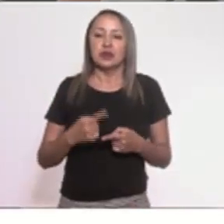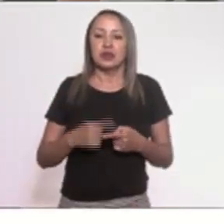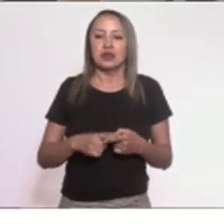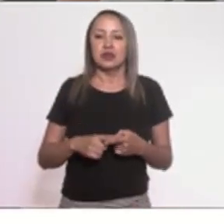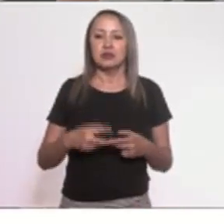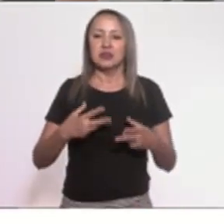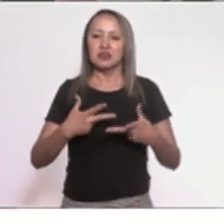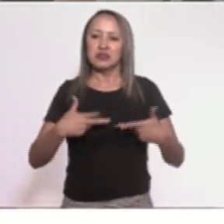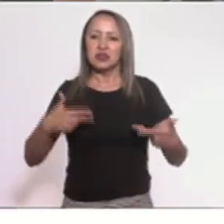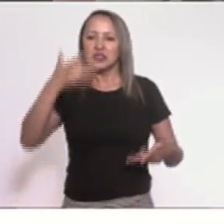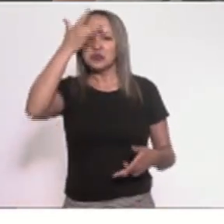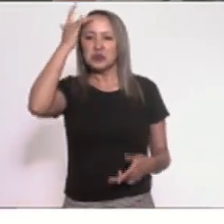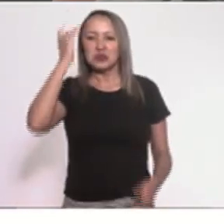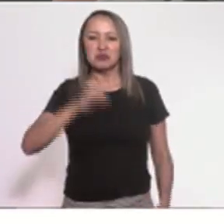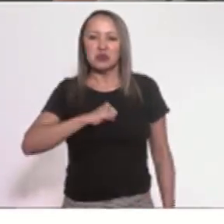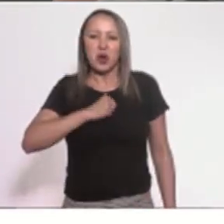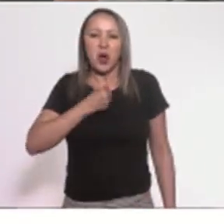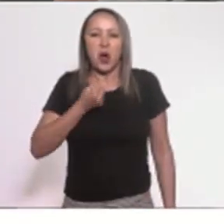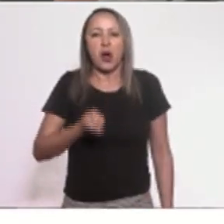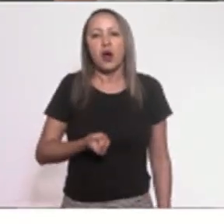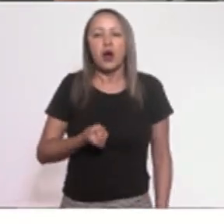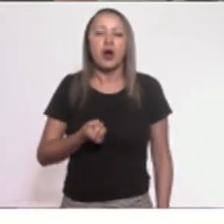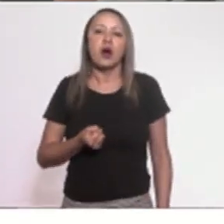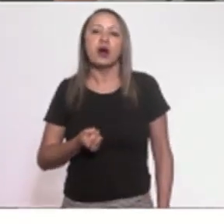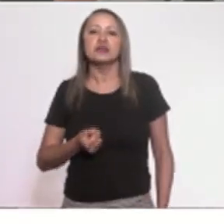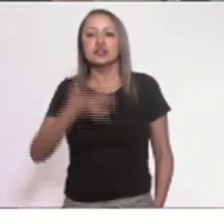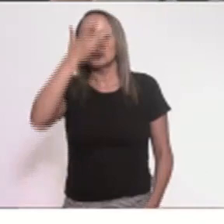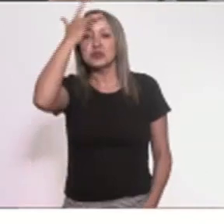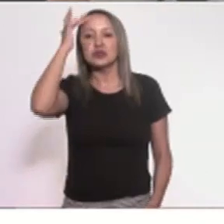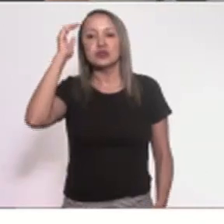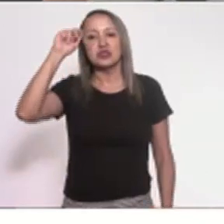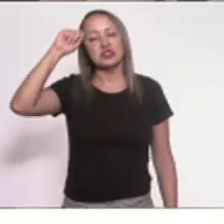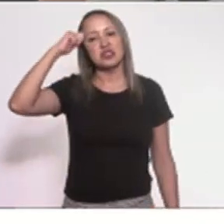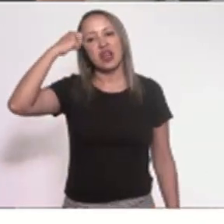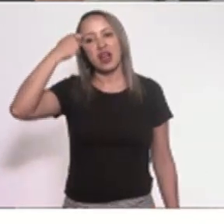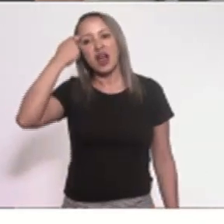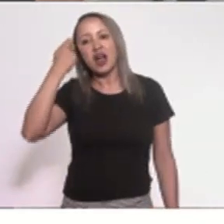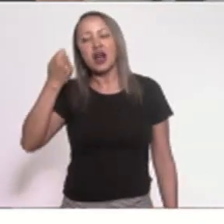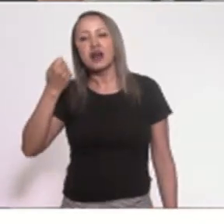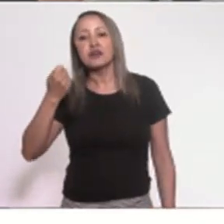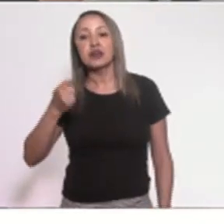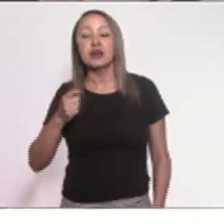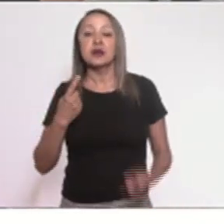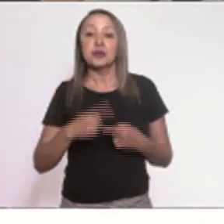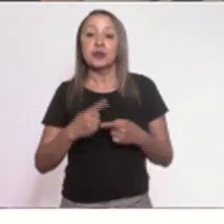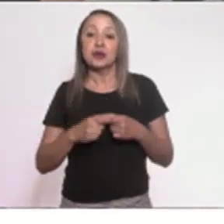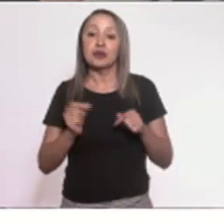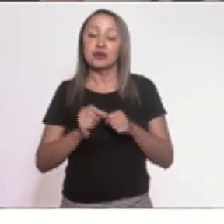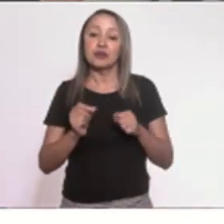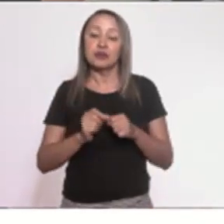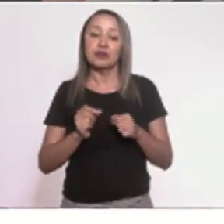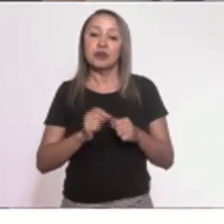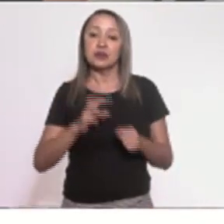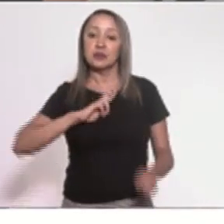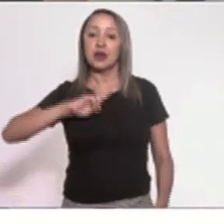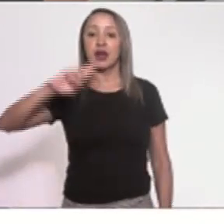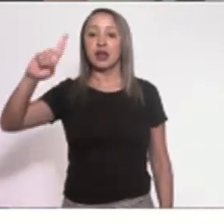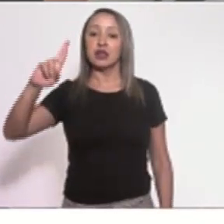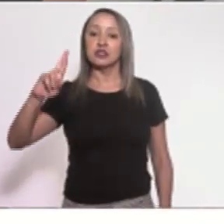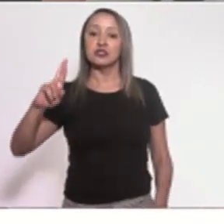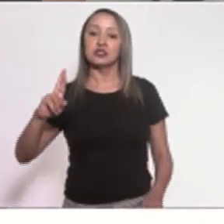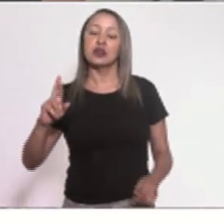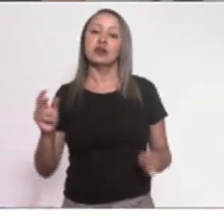ódio, de intolerância religiosa àqueles que são nossos ancestrais, que constroem, né, uma religião que é fundada